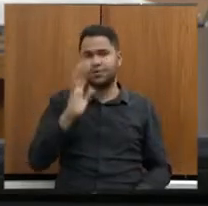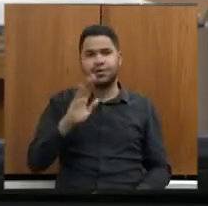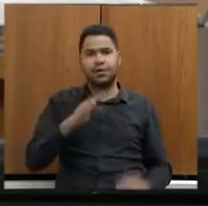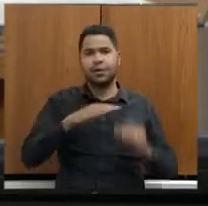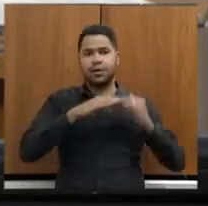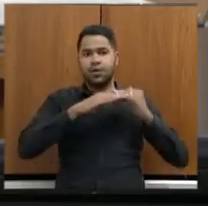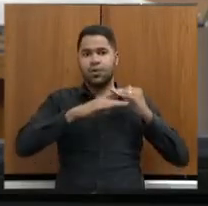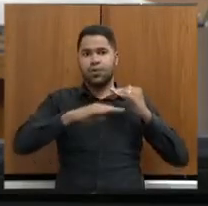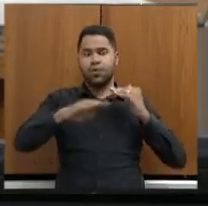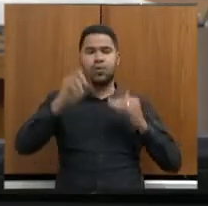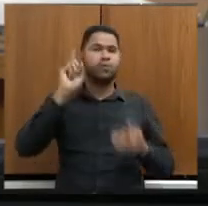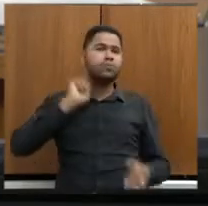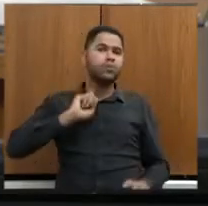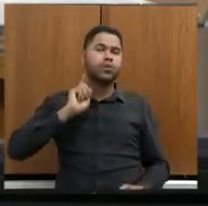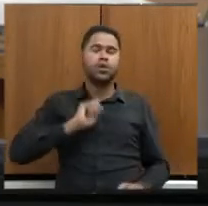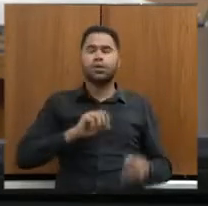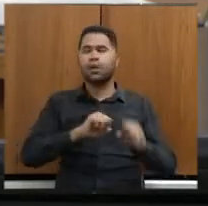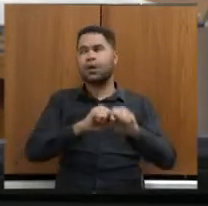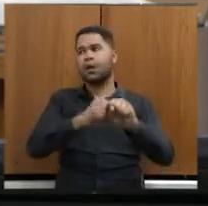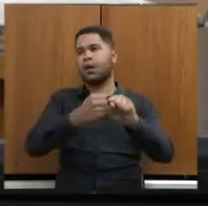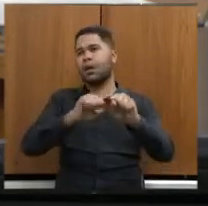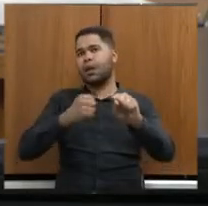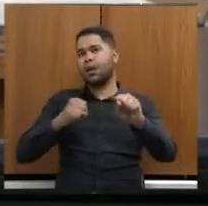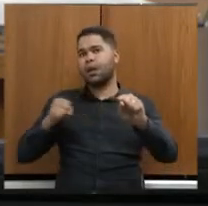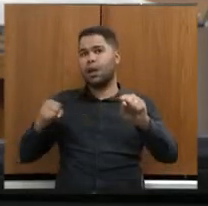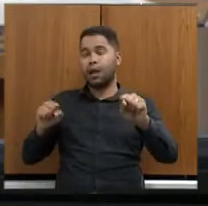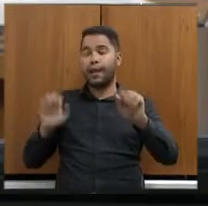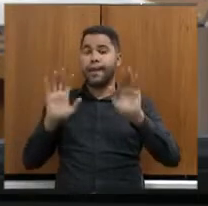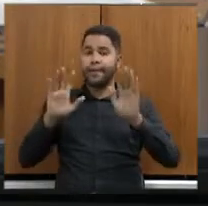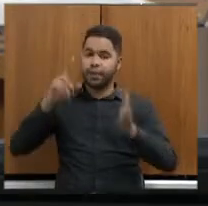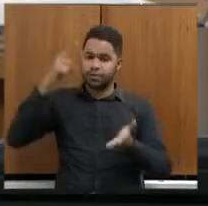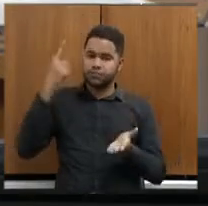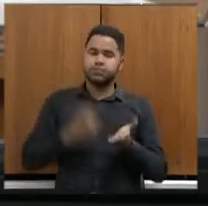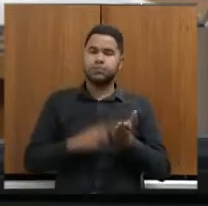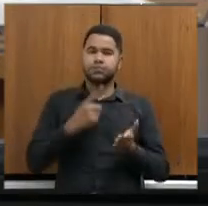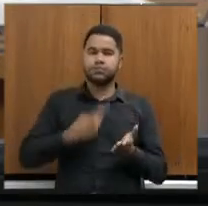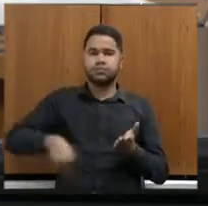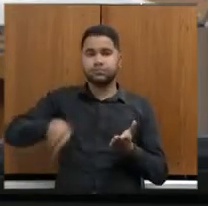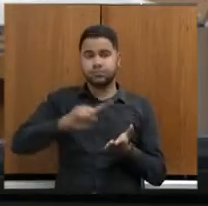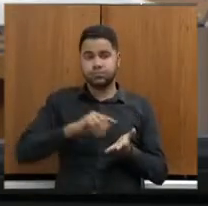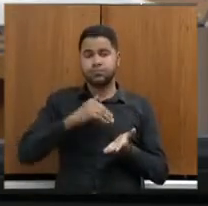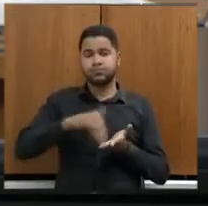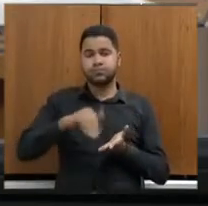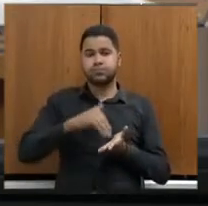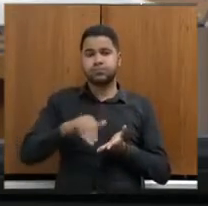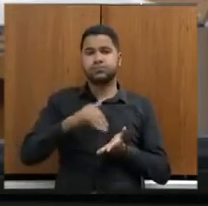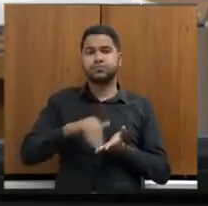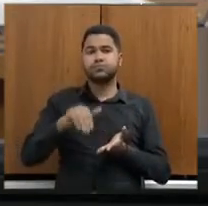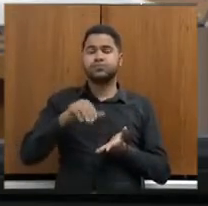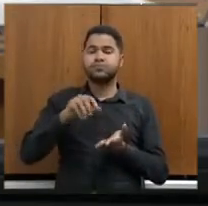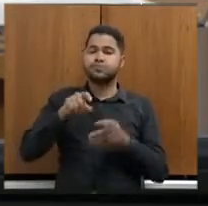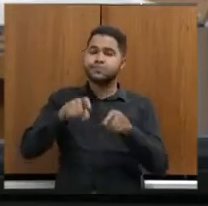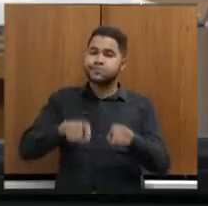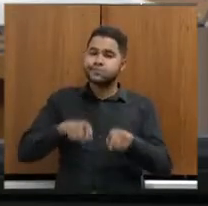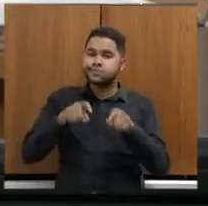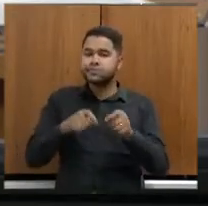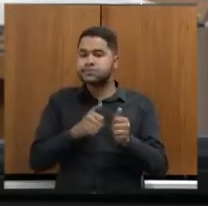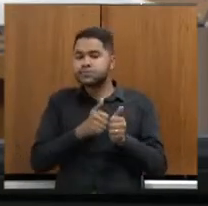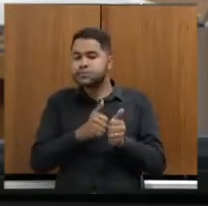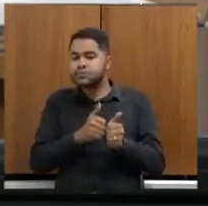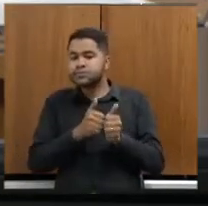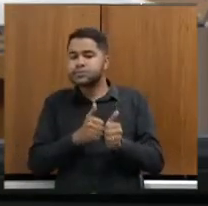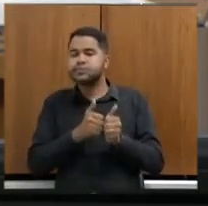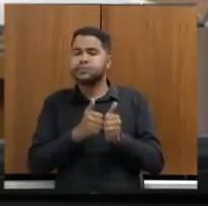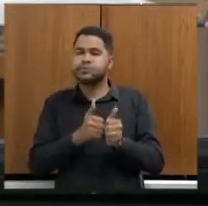rodoviária mineira é muito grande mas fica aqui o compromisso nosso da secretaria da Agricultura me acompanhar de perto